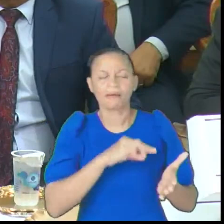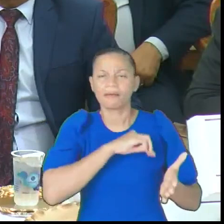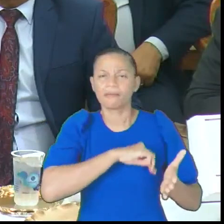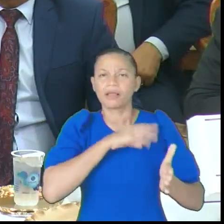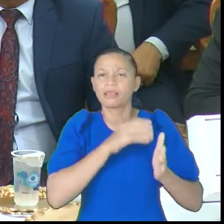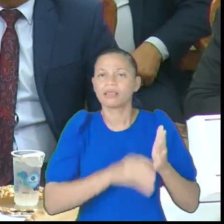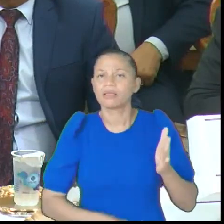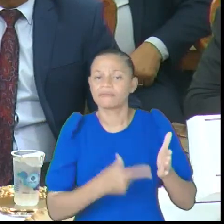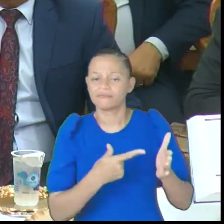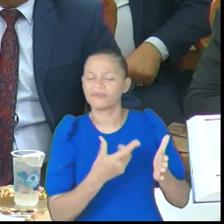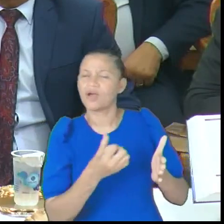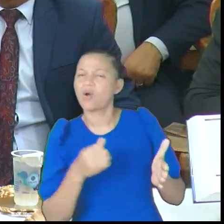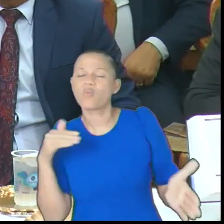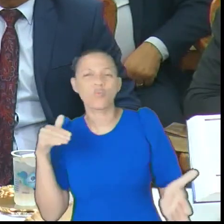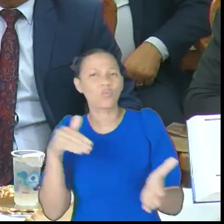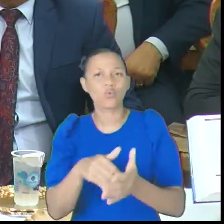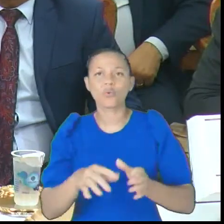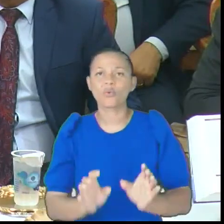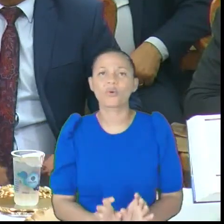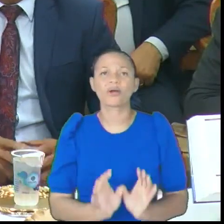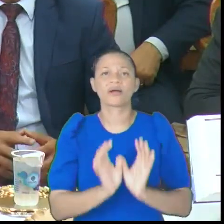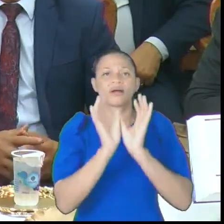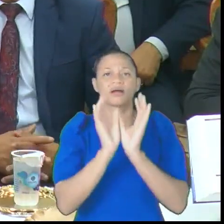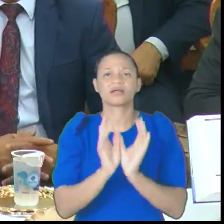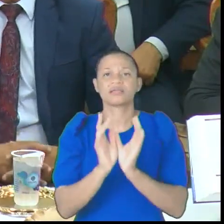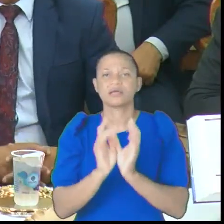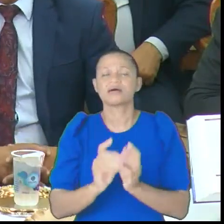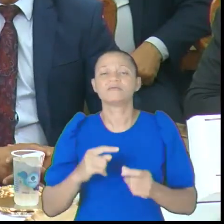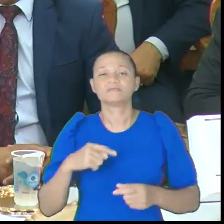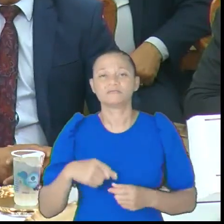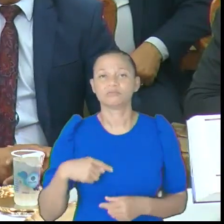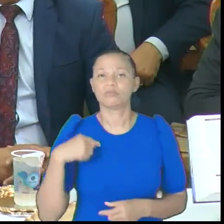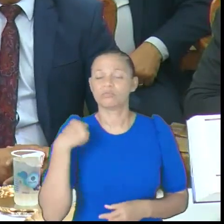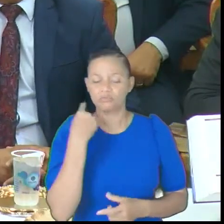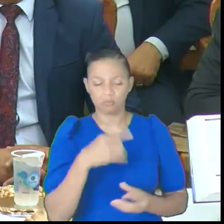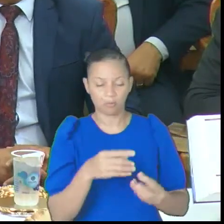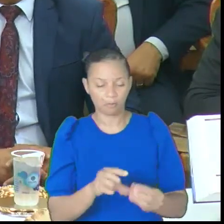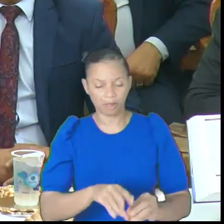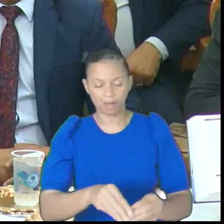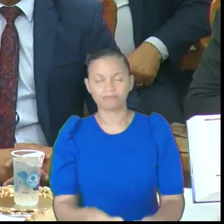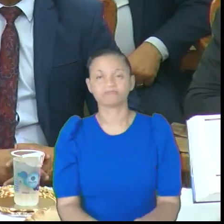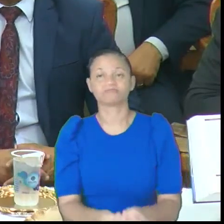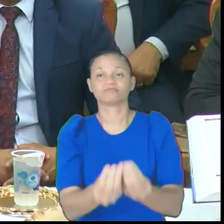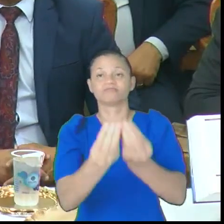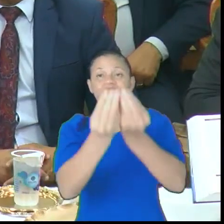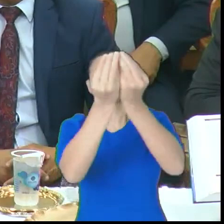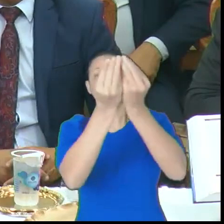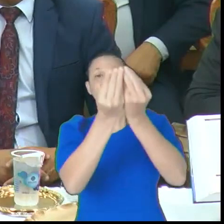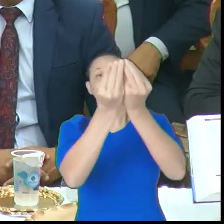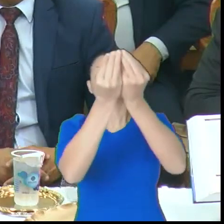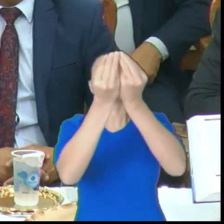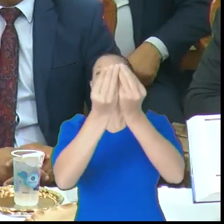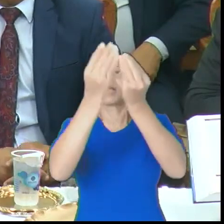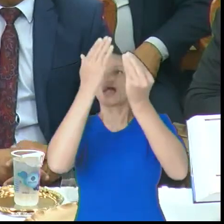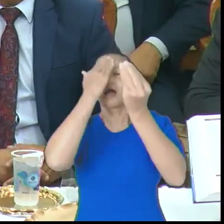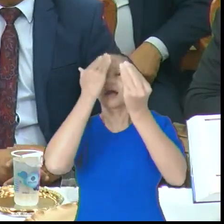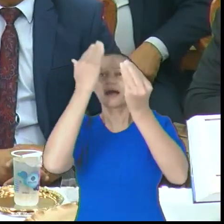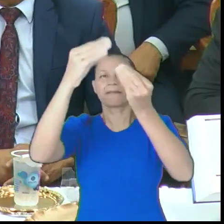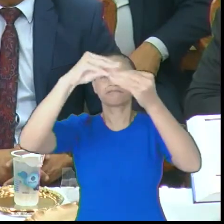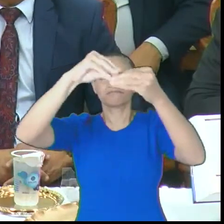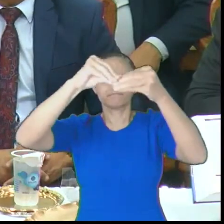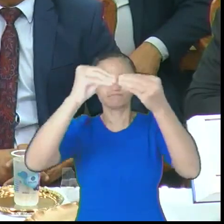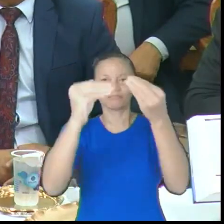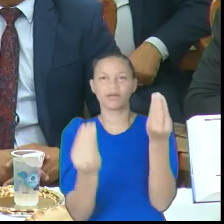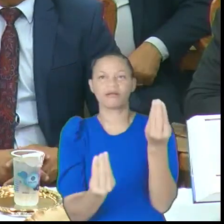naquela última ceia, quando ele levanta o pão e, tendo dado graças,